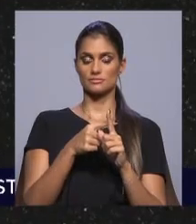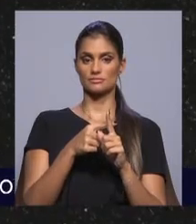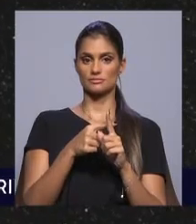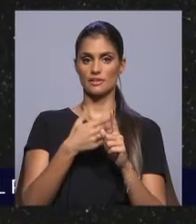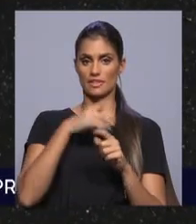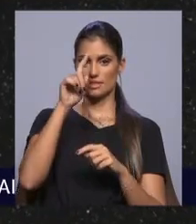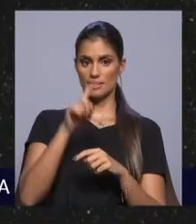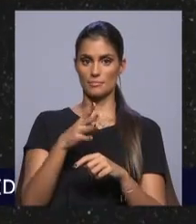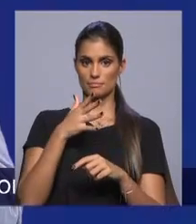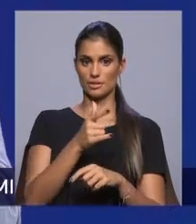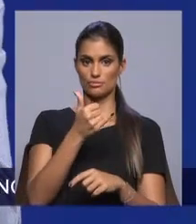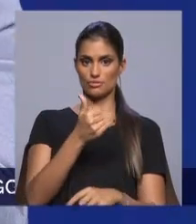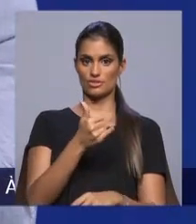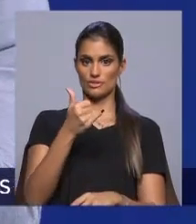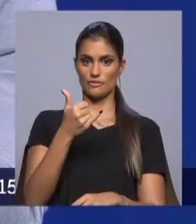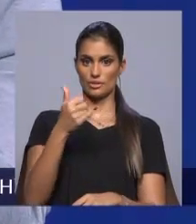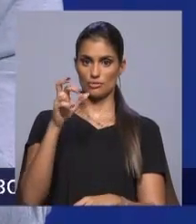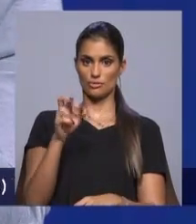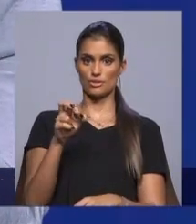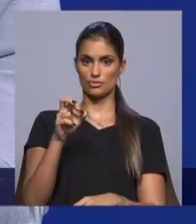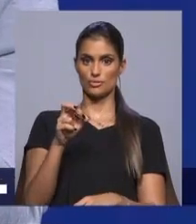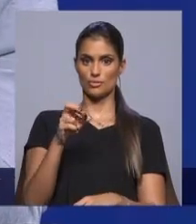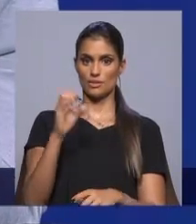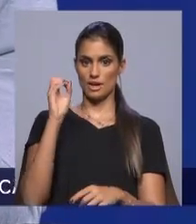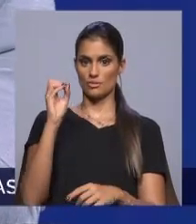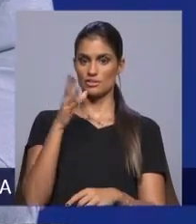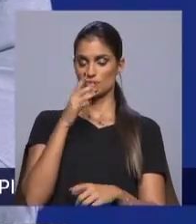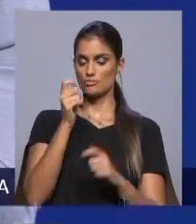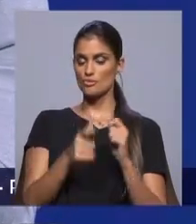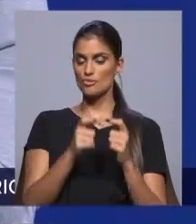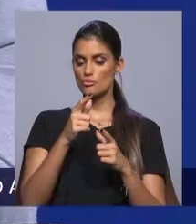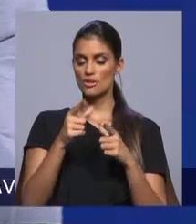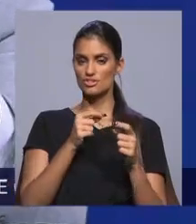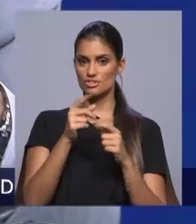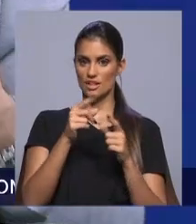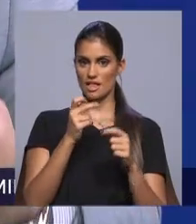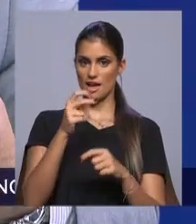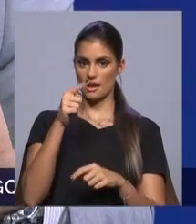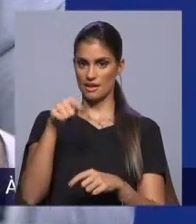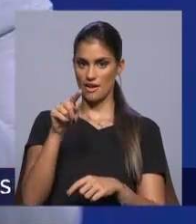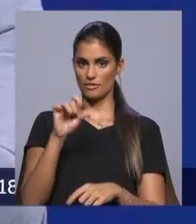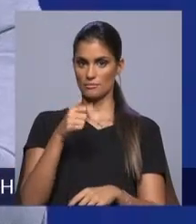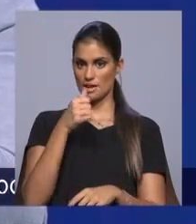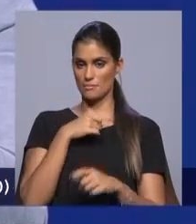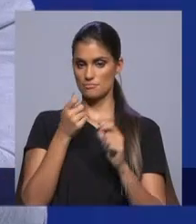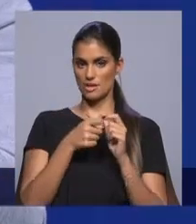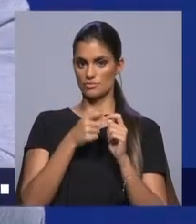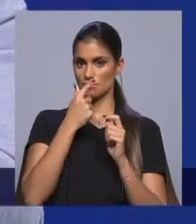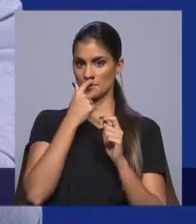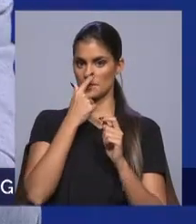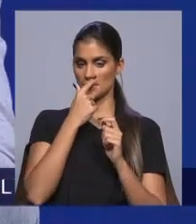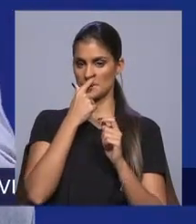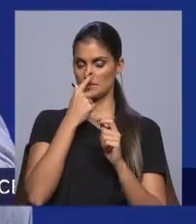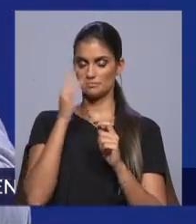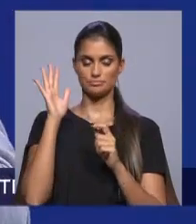de 1228 graus, e dizem os modelos que, aos poucos, a estrela anã vermelha, estando ali tão próxima do planeta, a sua